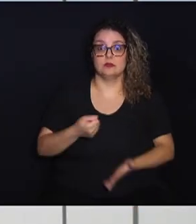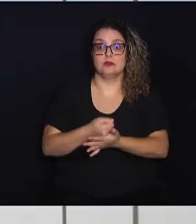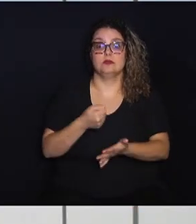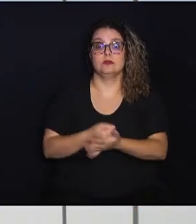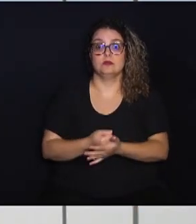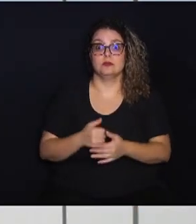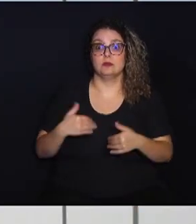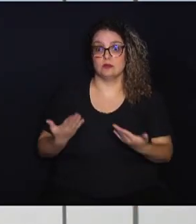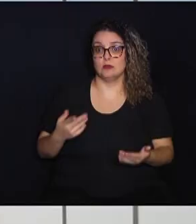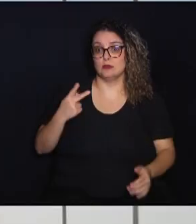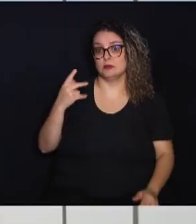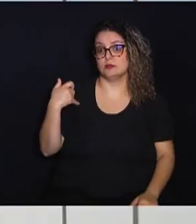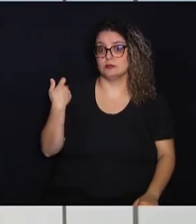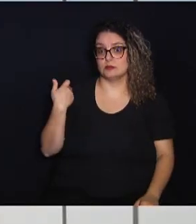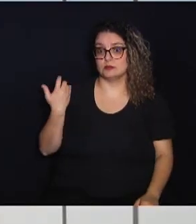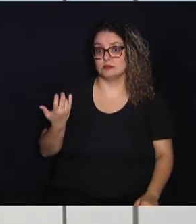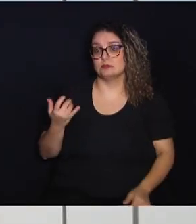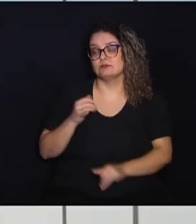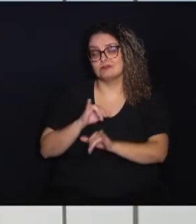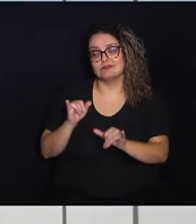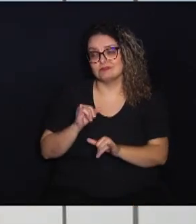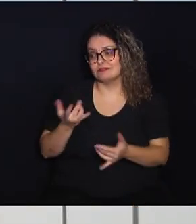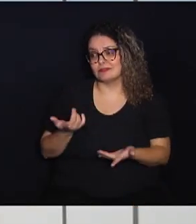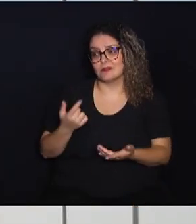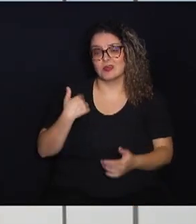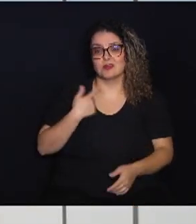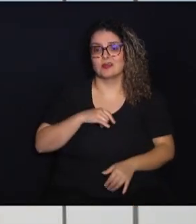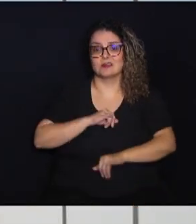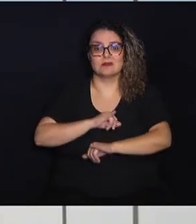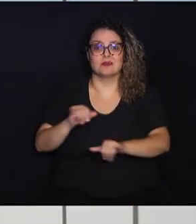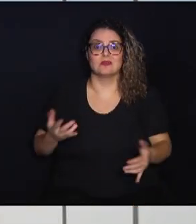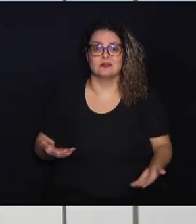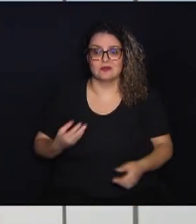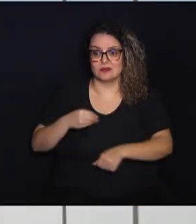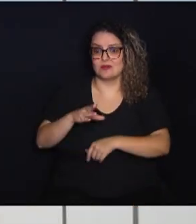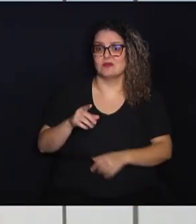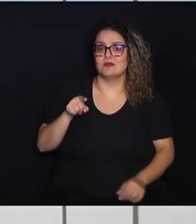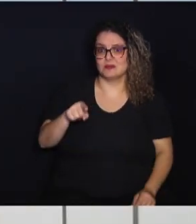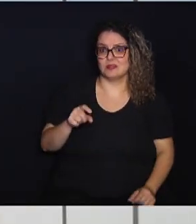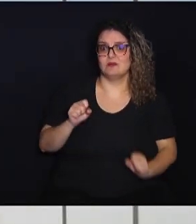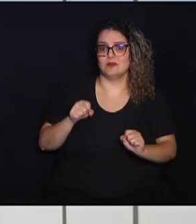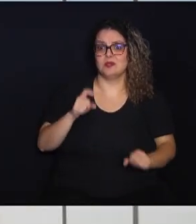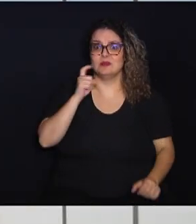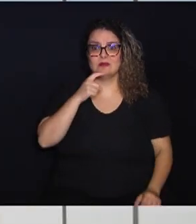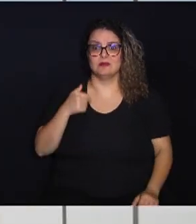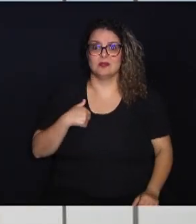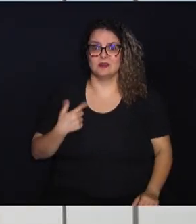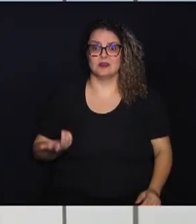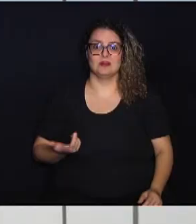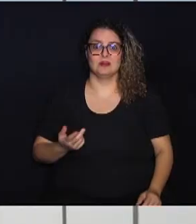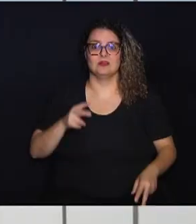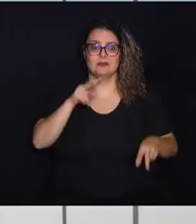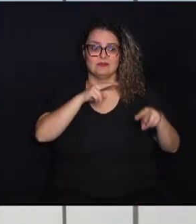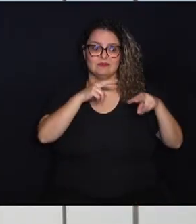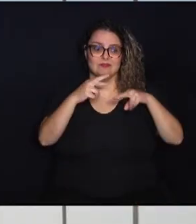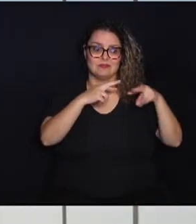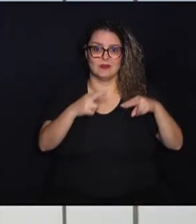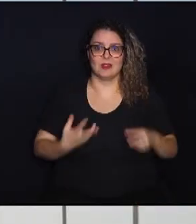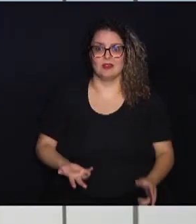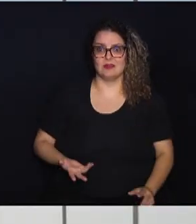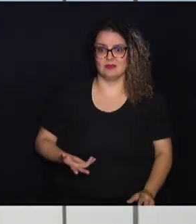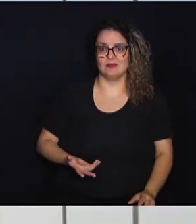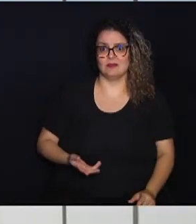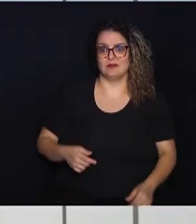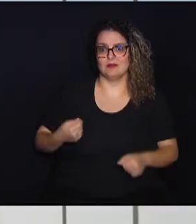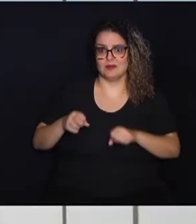é a sua idade? Que mensagem é essa que a gente está mandando? Então, você pode mentir que eu vou verificar? Na verdade, a gente precisava